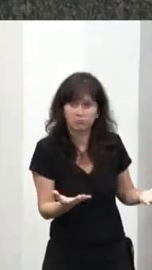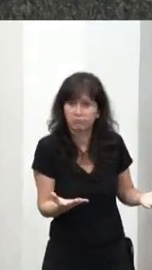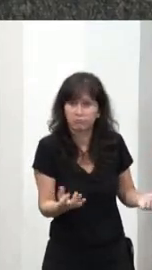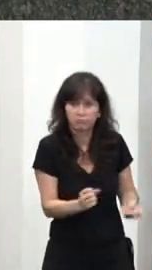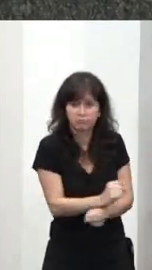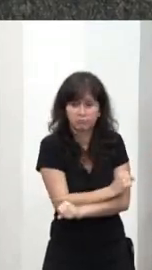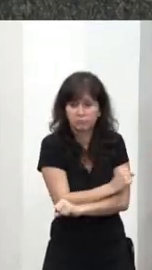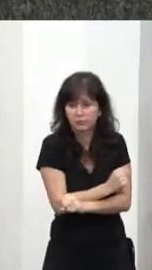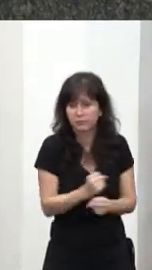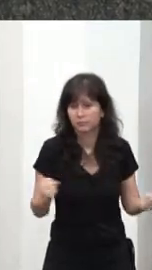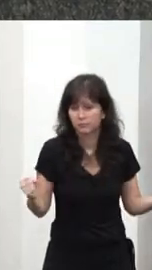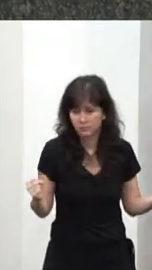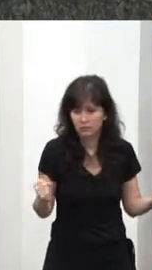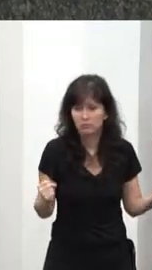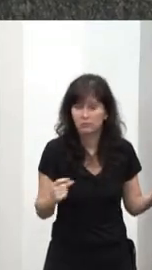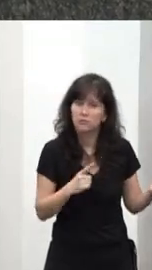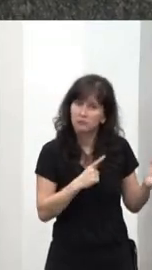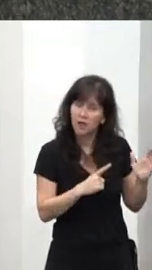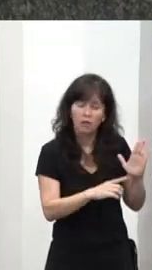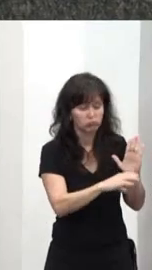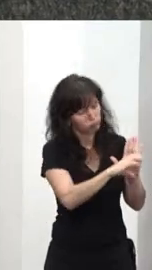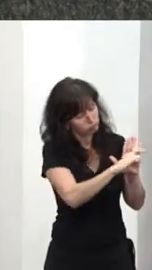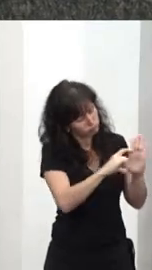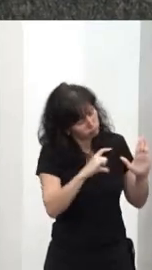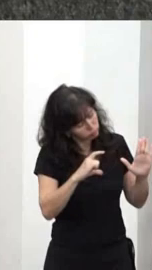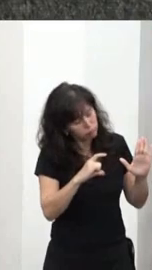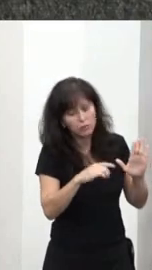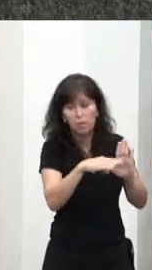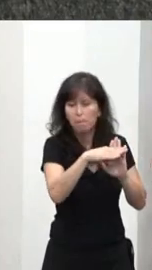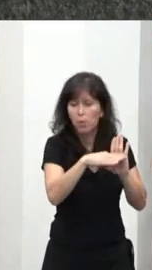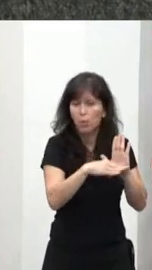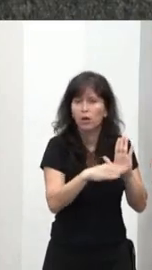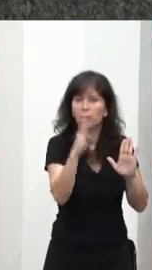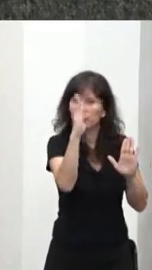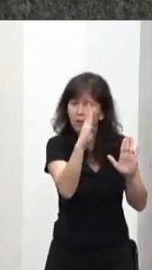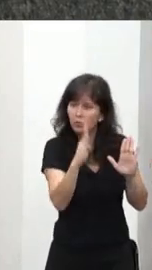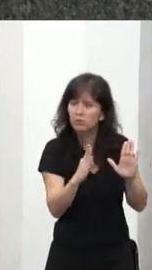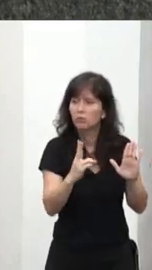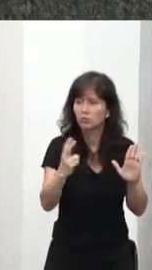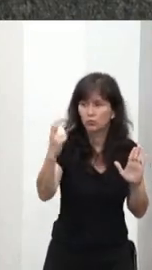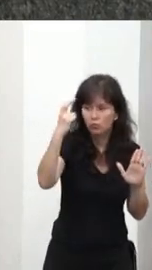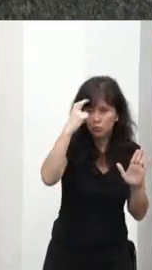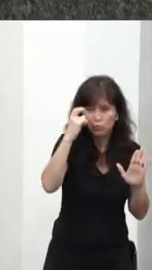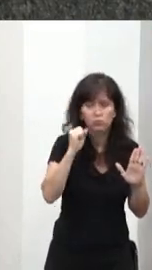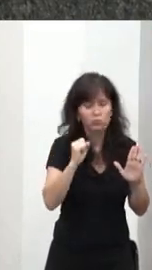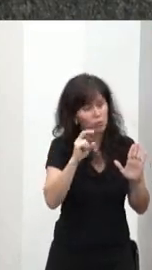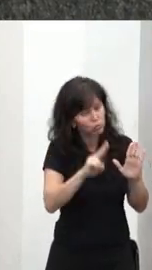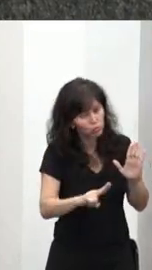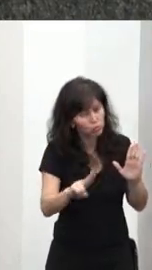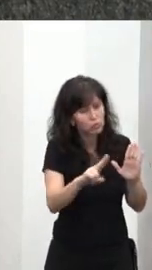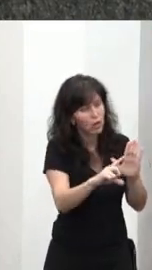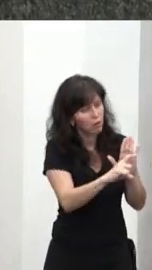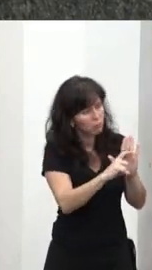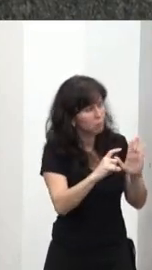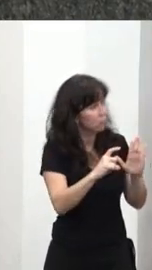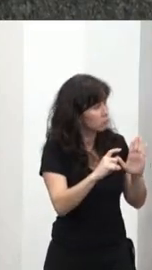então tem ali as diretrizes os programas nacionais de cultura que podem ser utilizadas mas isso